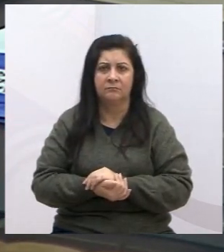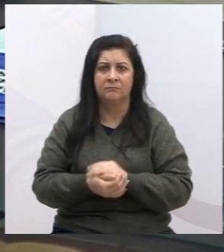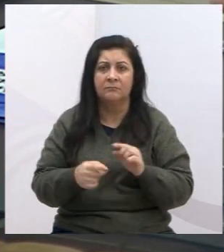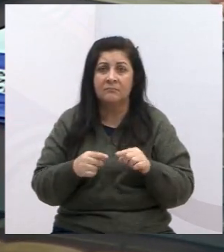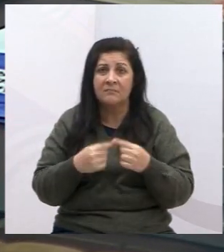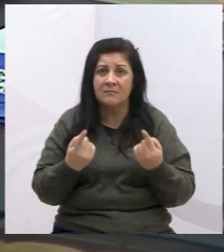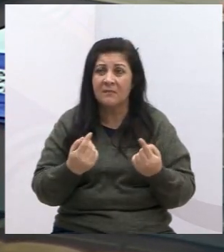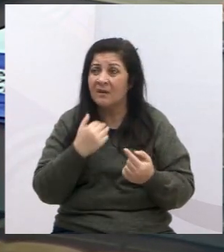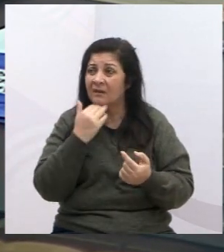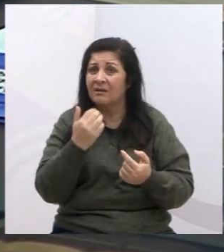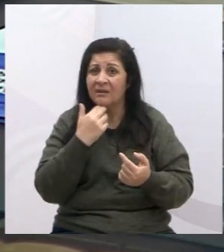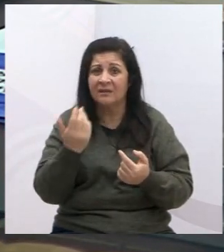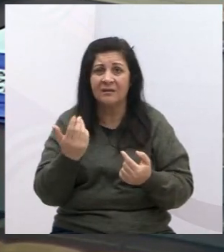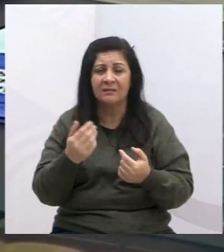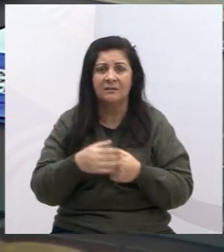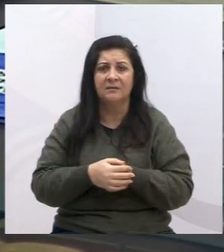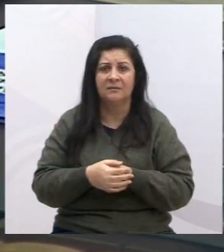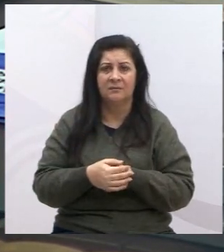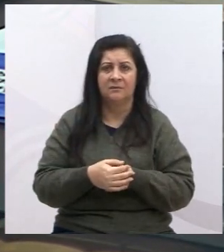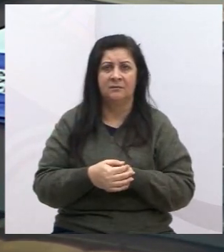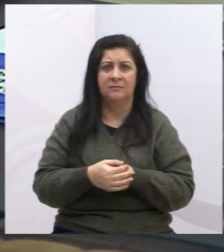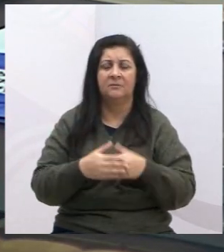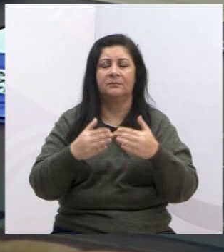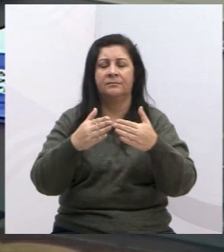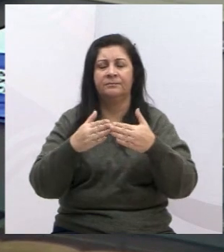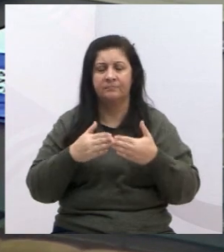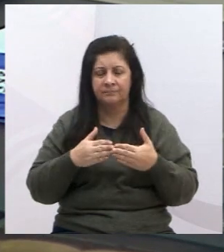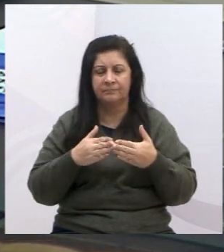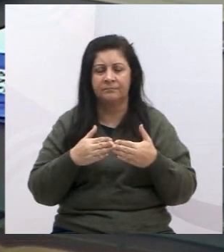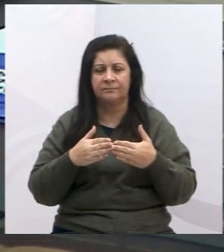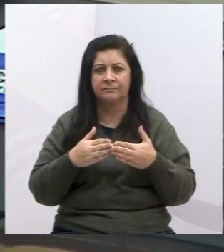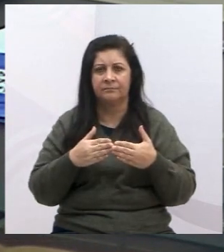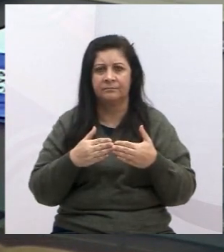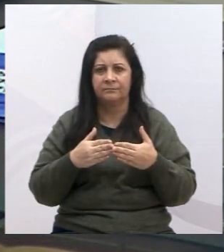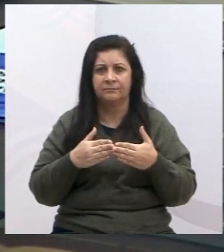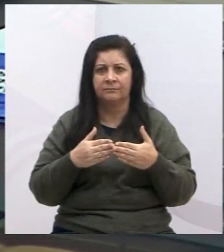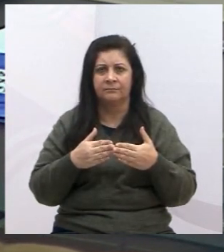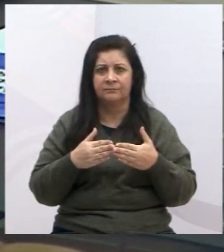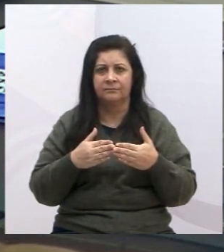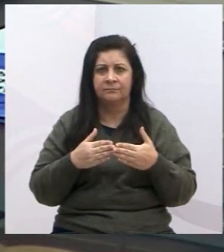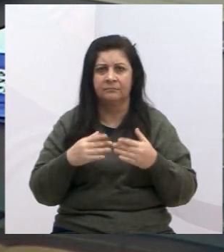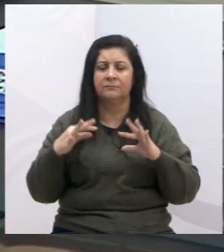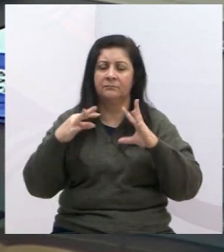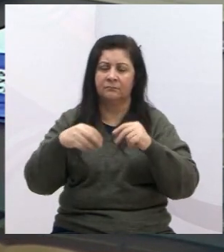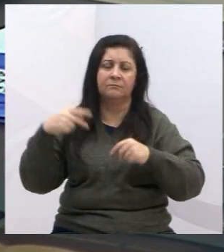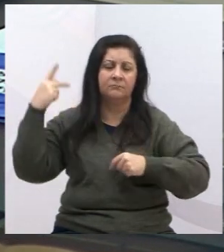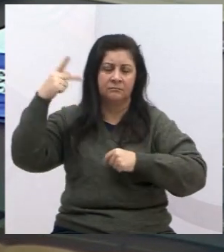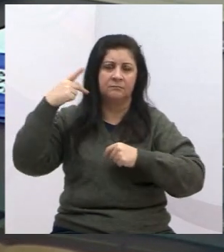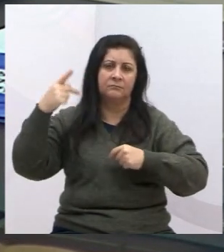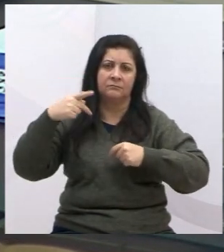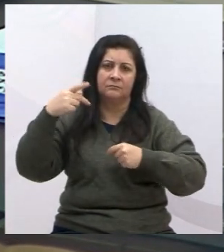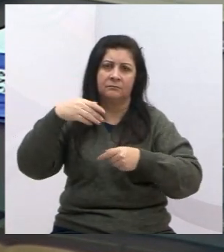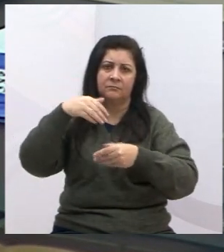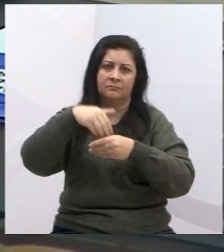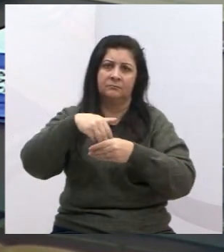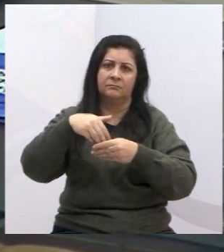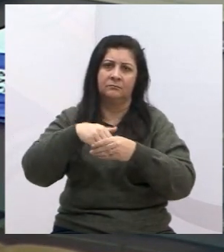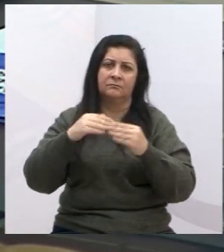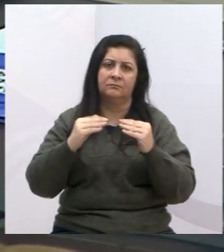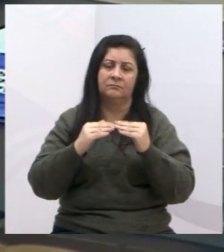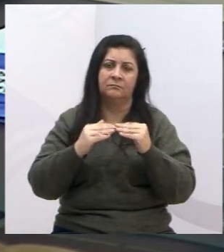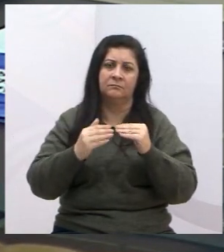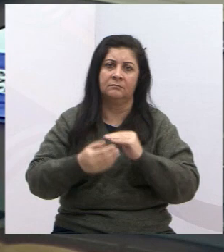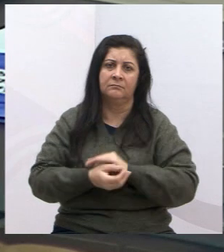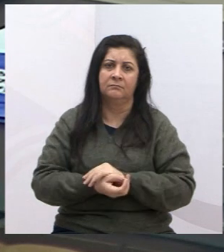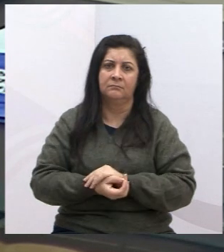Mas nada é feito. Peço de favor aí para os vereadores votar favorável, para eles colocarem esse